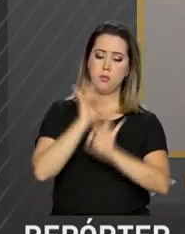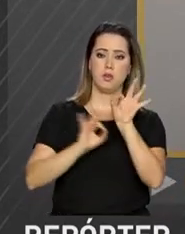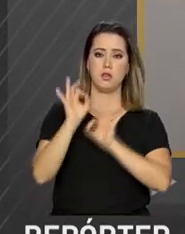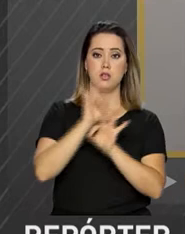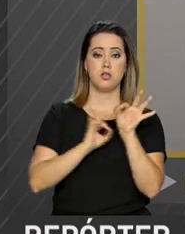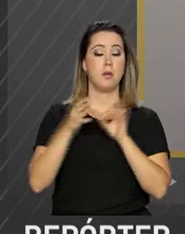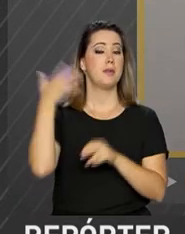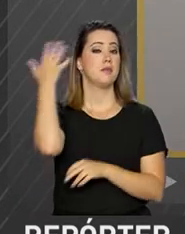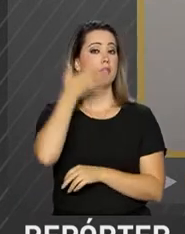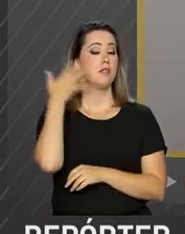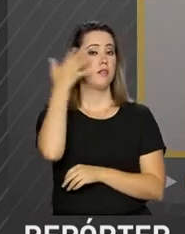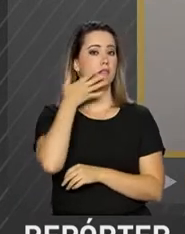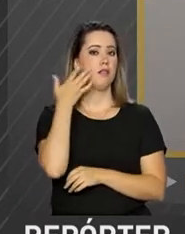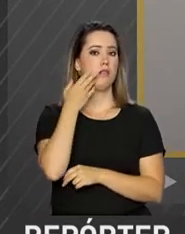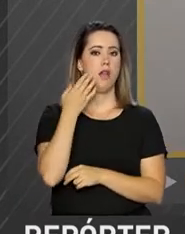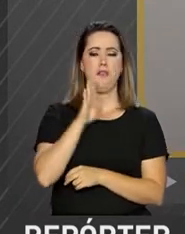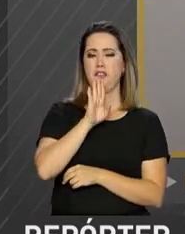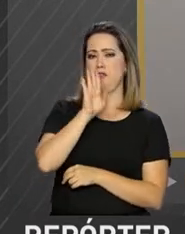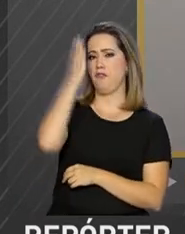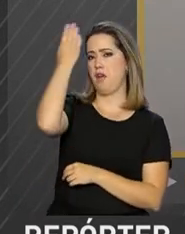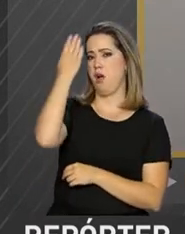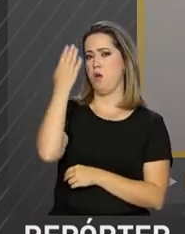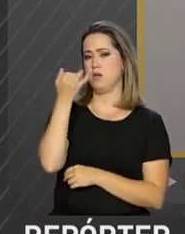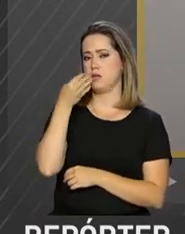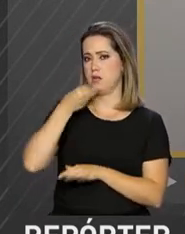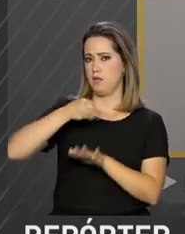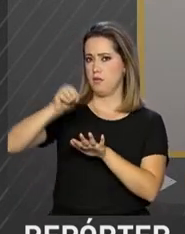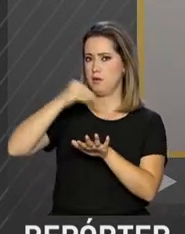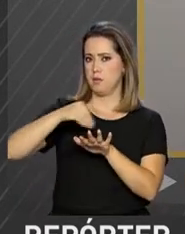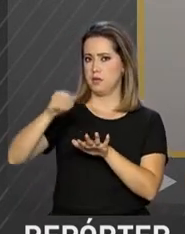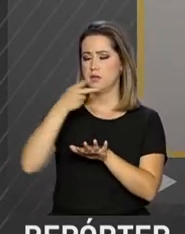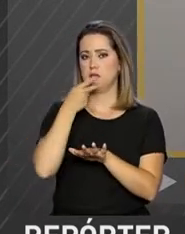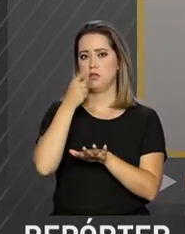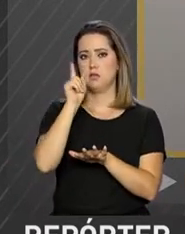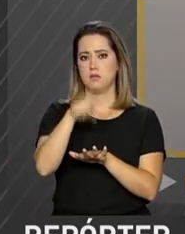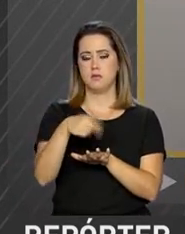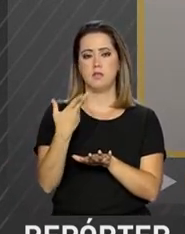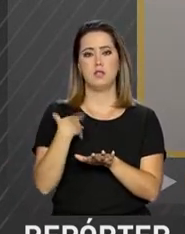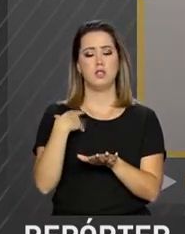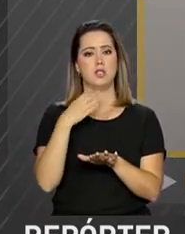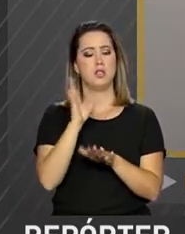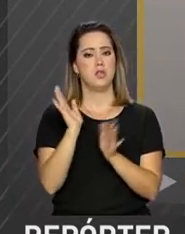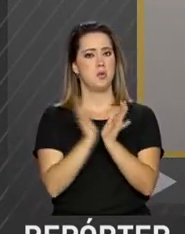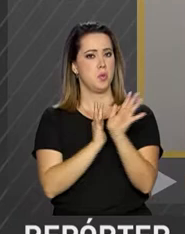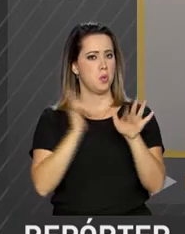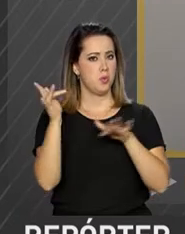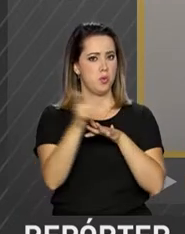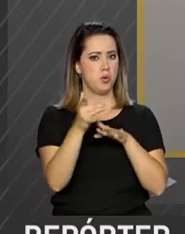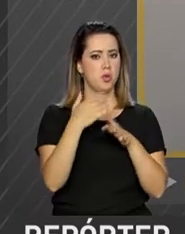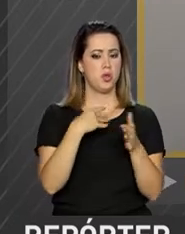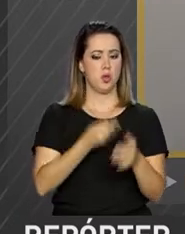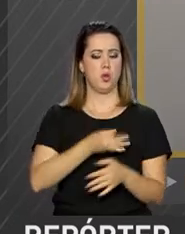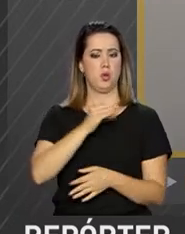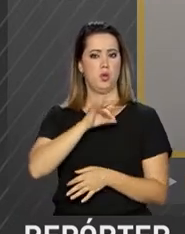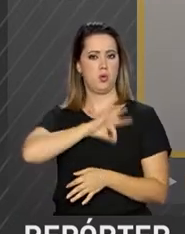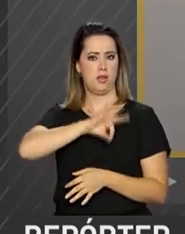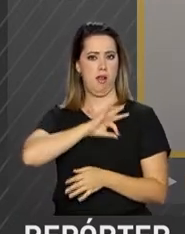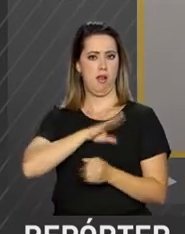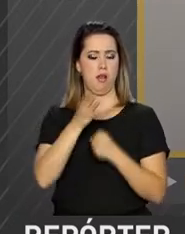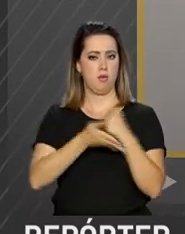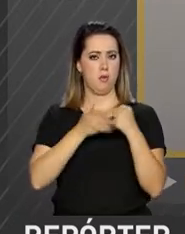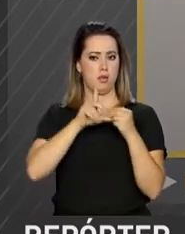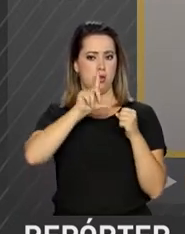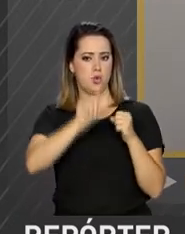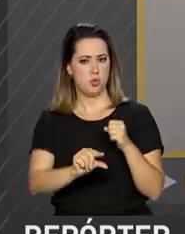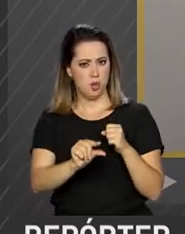vídeo para esclarecer falsas notícias que circulam na internet e nas redes sociais a respeito do salário mínimo. Não é verdade que o